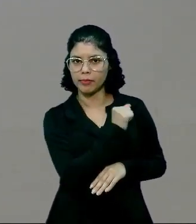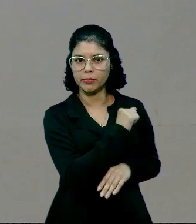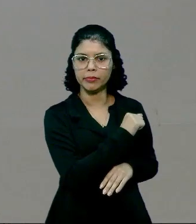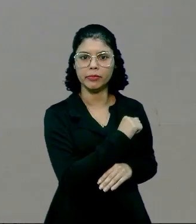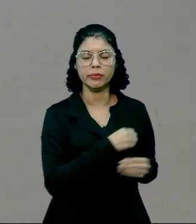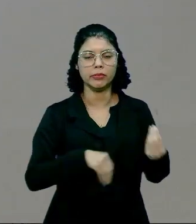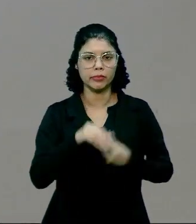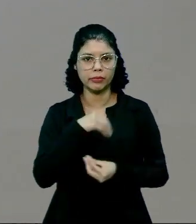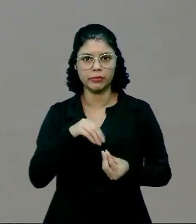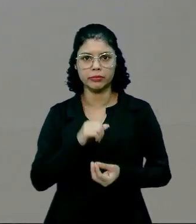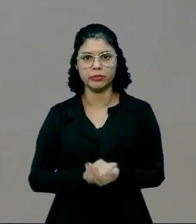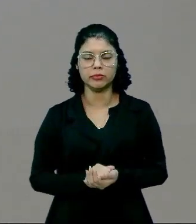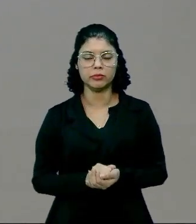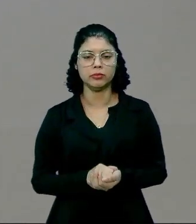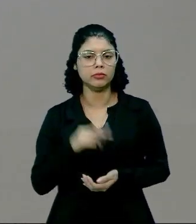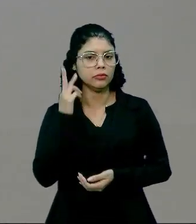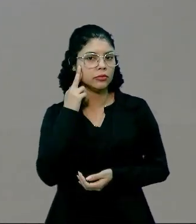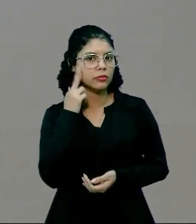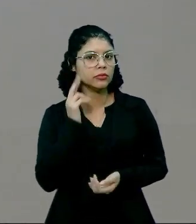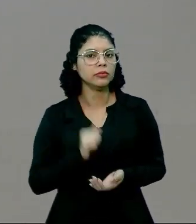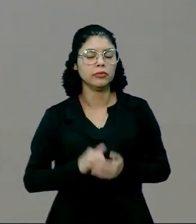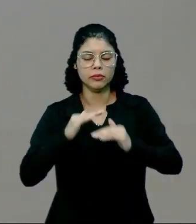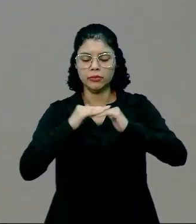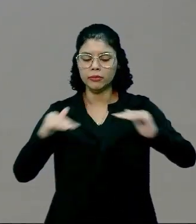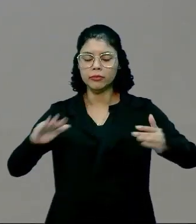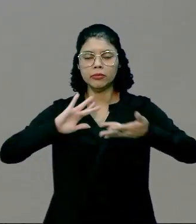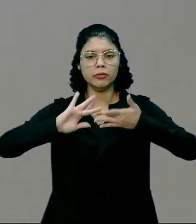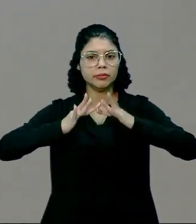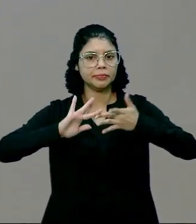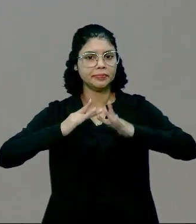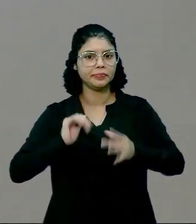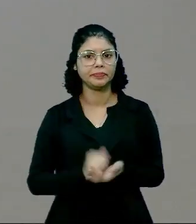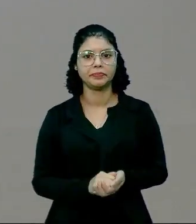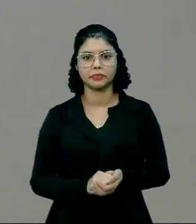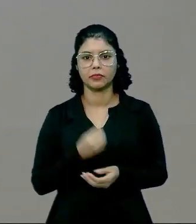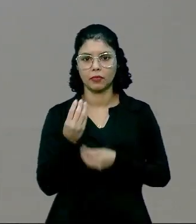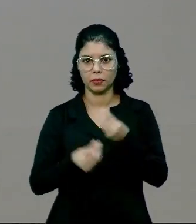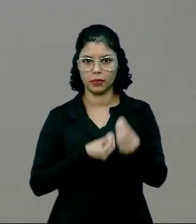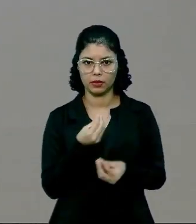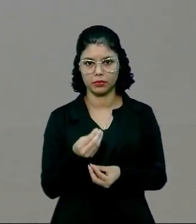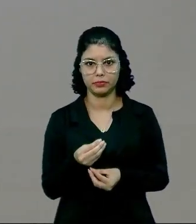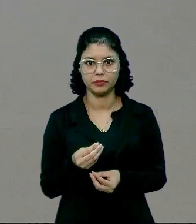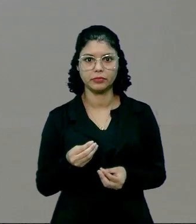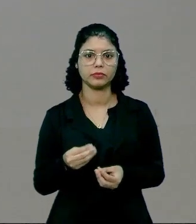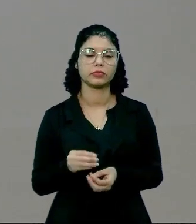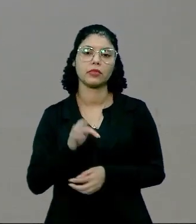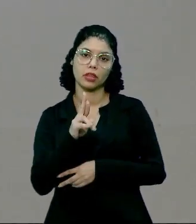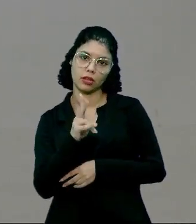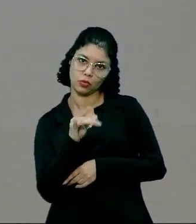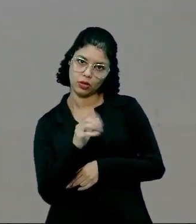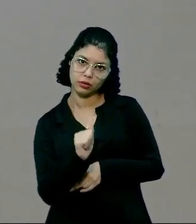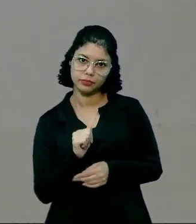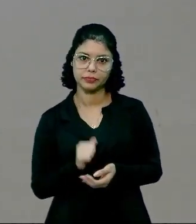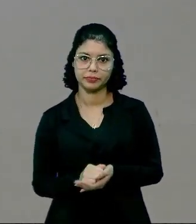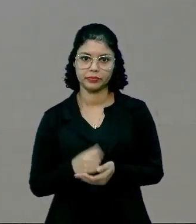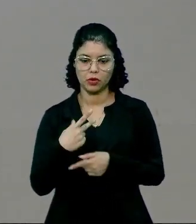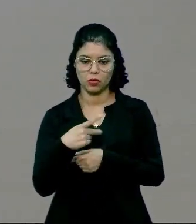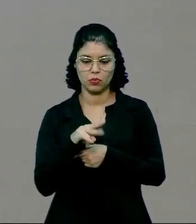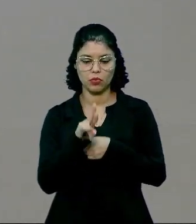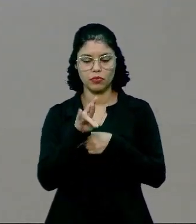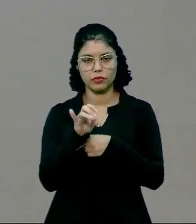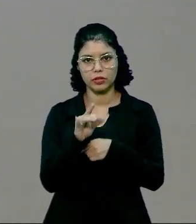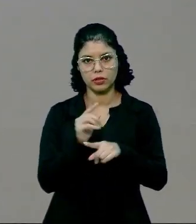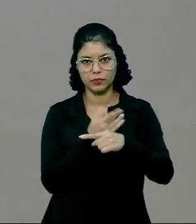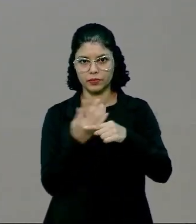será a sua reação normalmente preciso de contato é tratado como algo triturado pulverizado